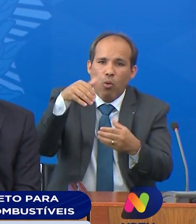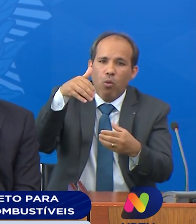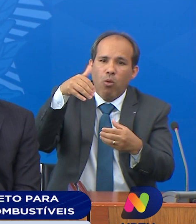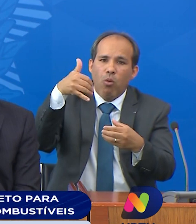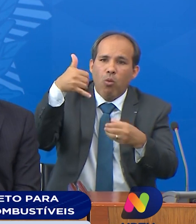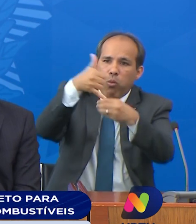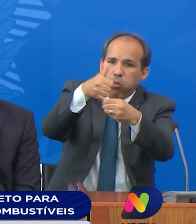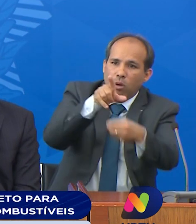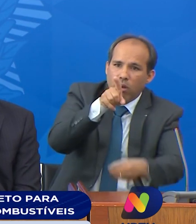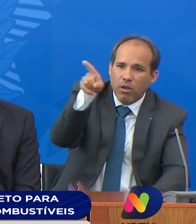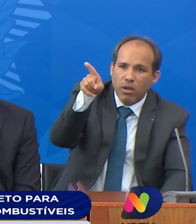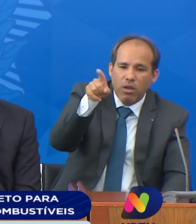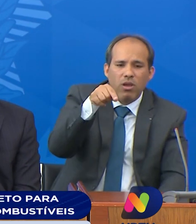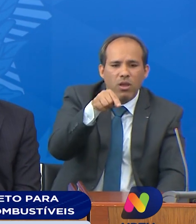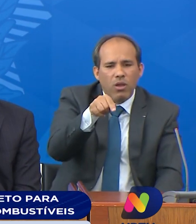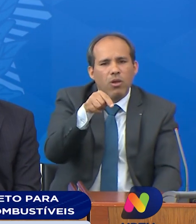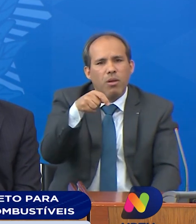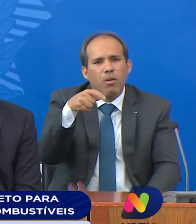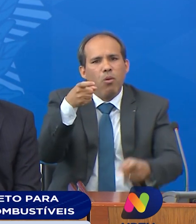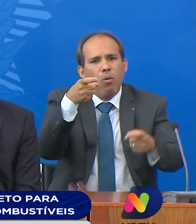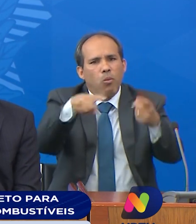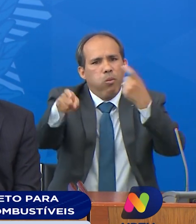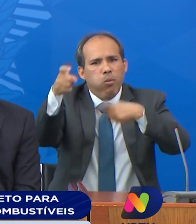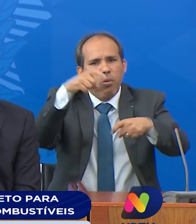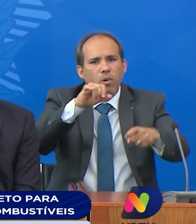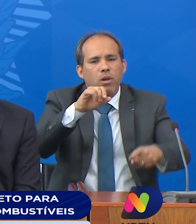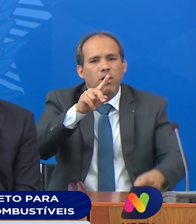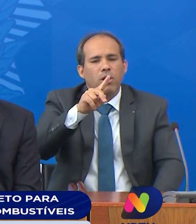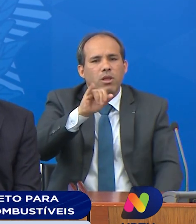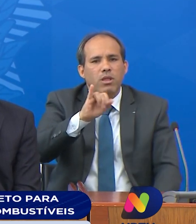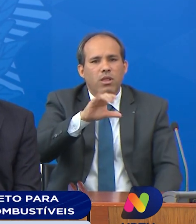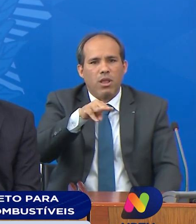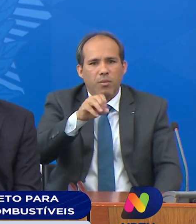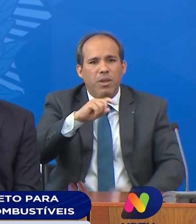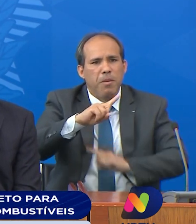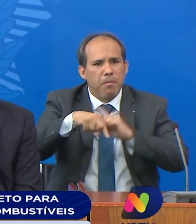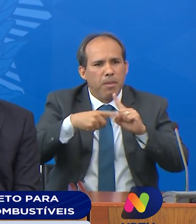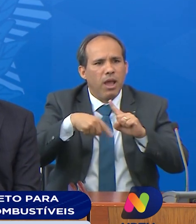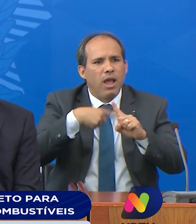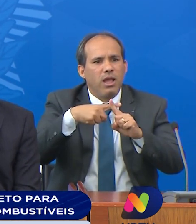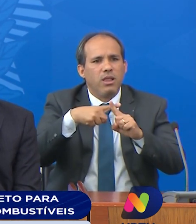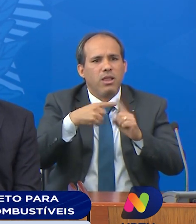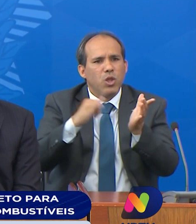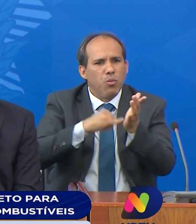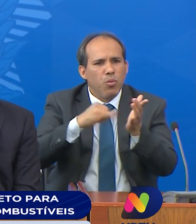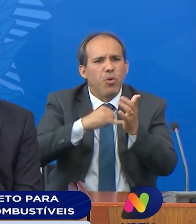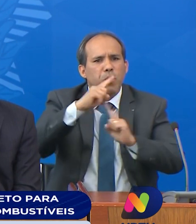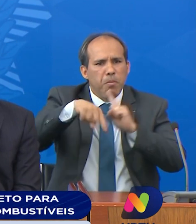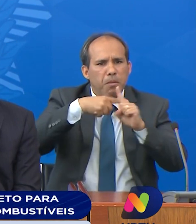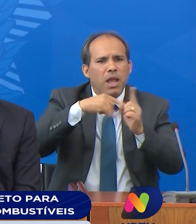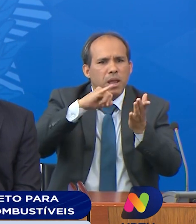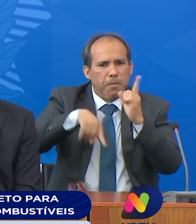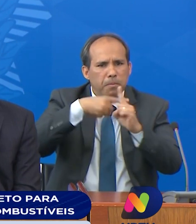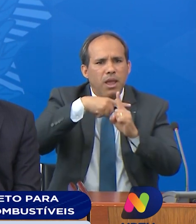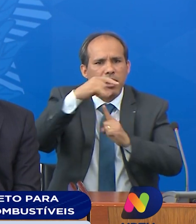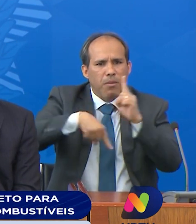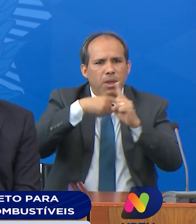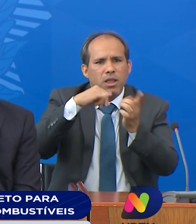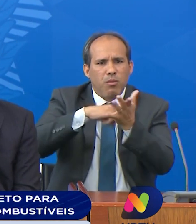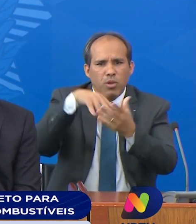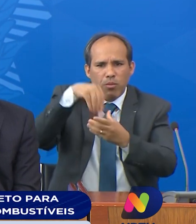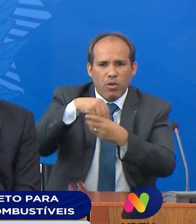estamos com estão cobrando SMS de pis-cofins também imposto em cima de imposto uma pizza em votação